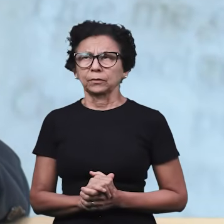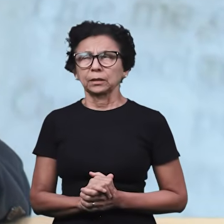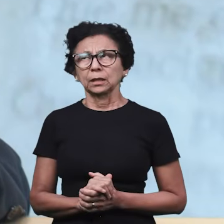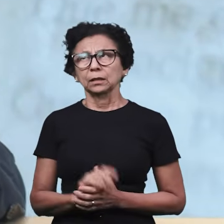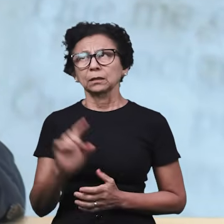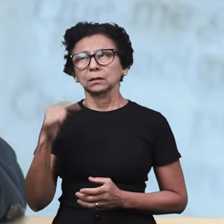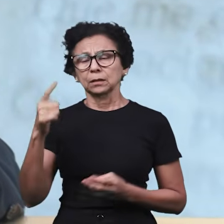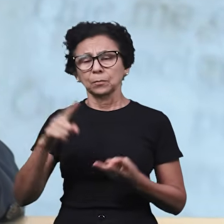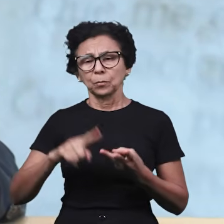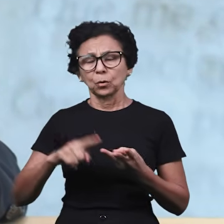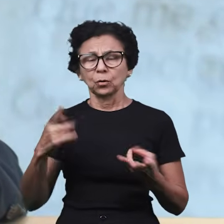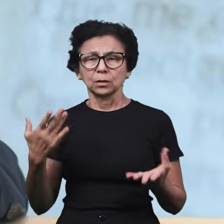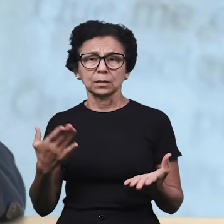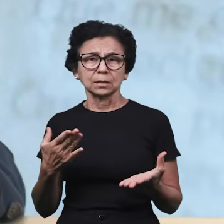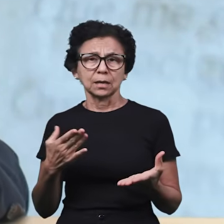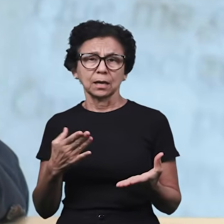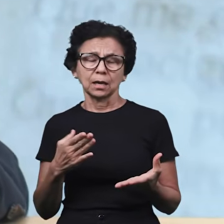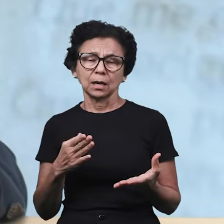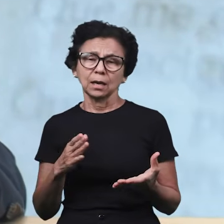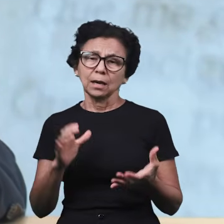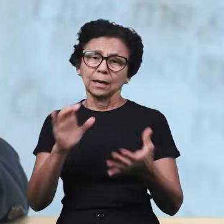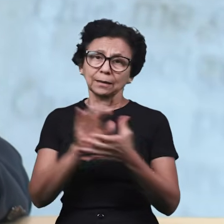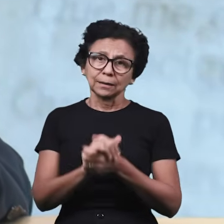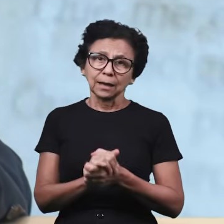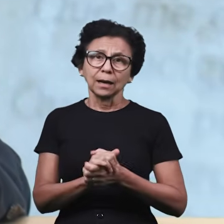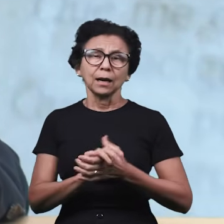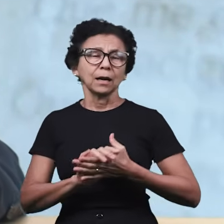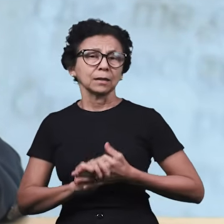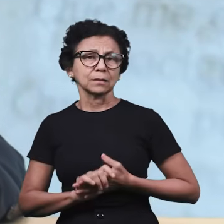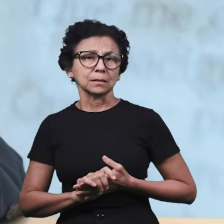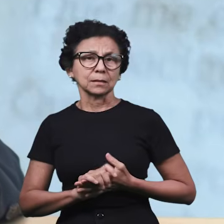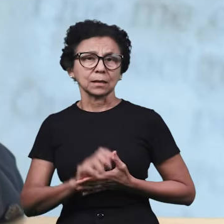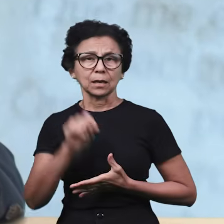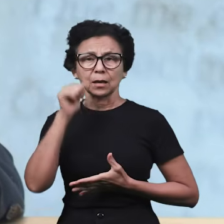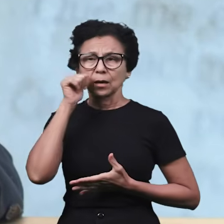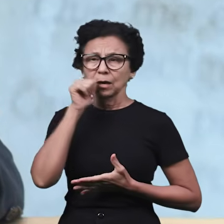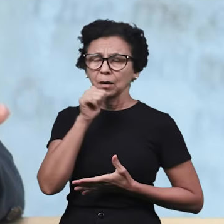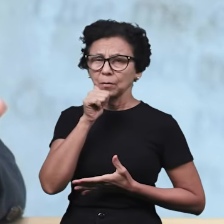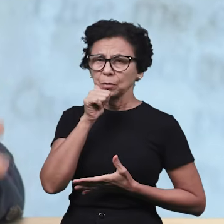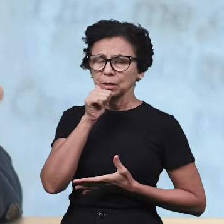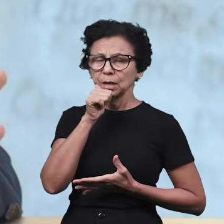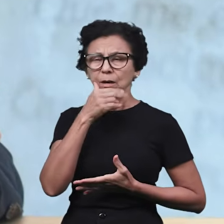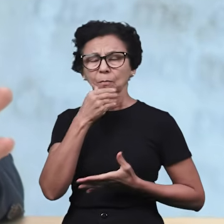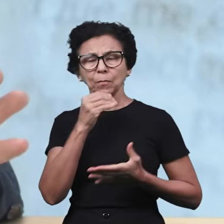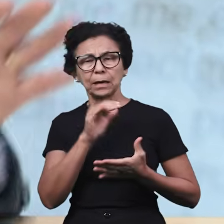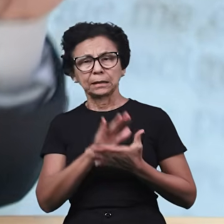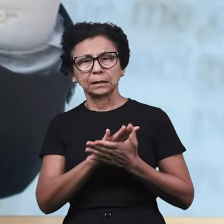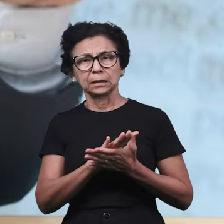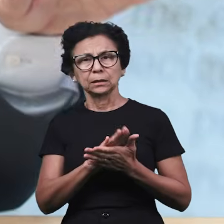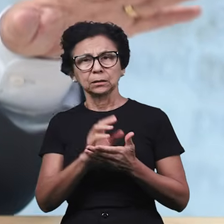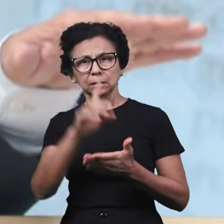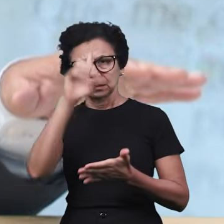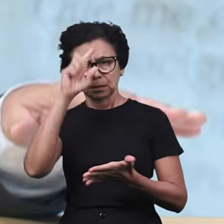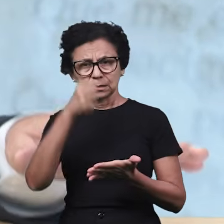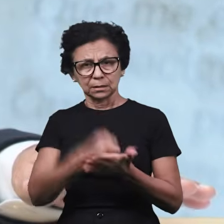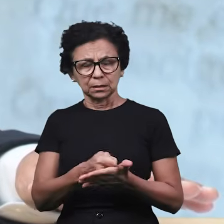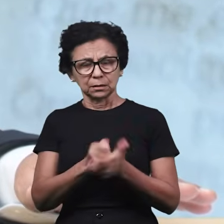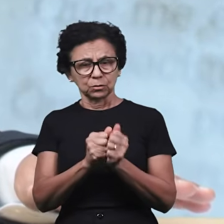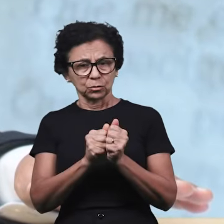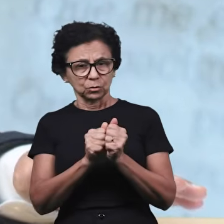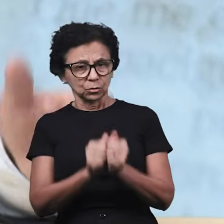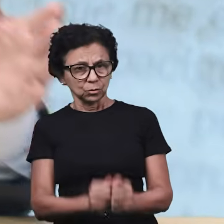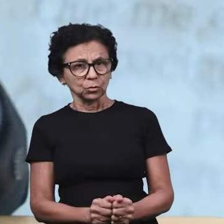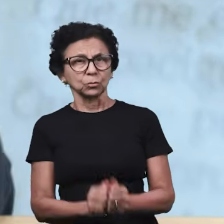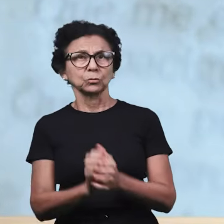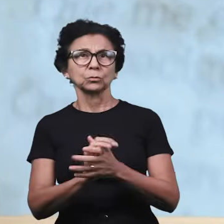com sua esposa, tomando decisões juntos, o maduro com o seu grupo de pessoas em quem ele confia, aí abaixa um pouco